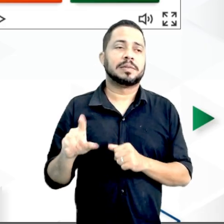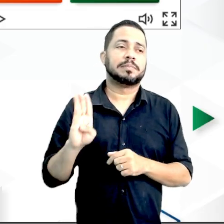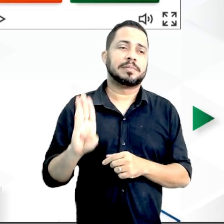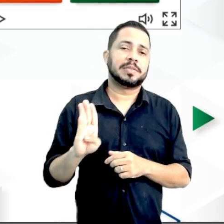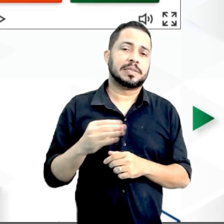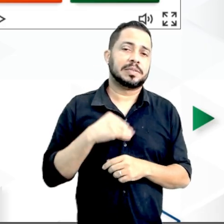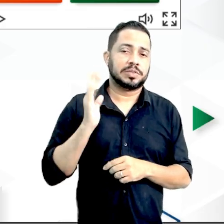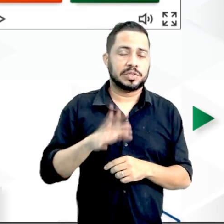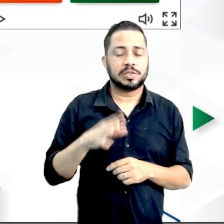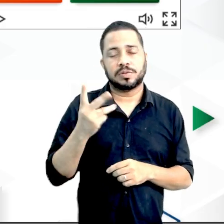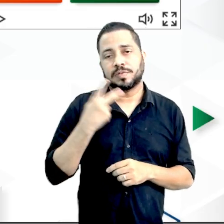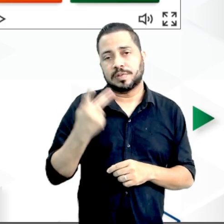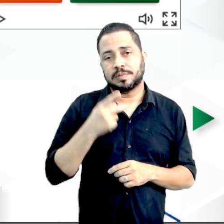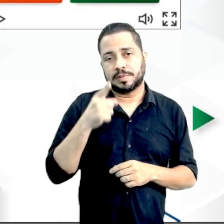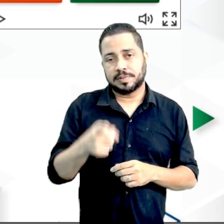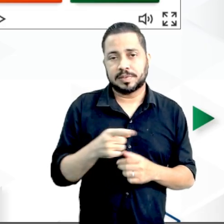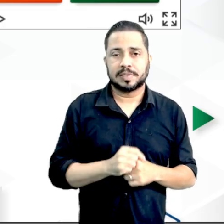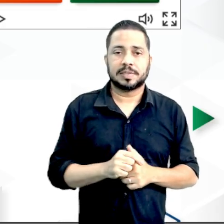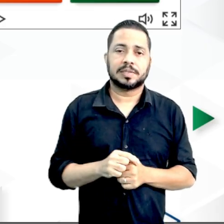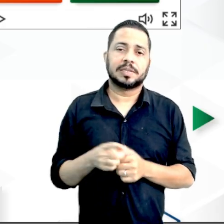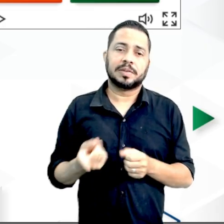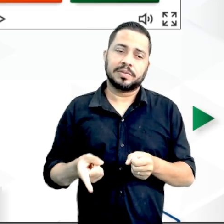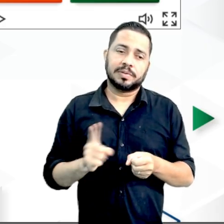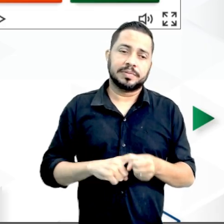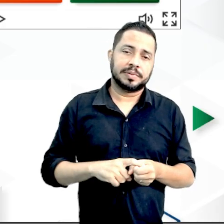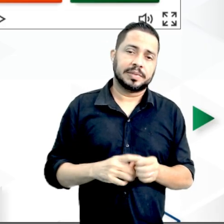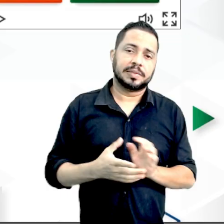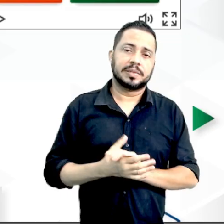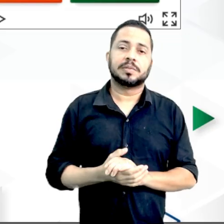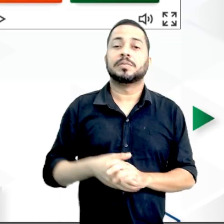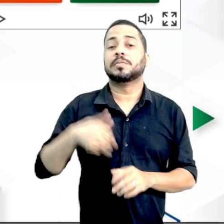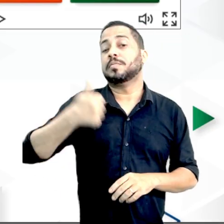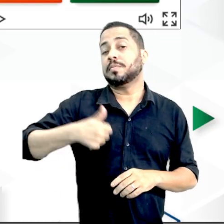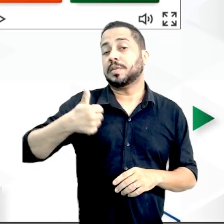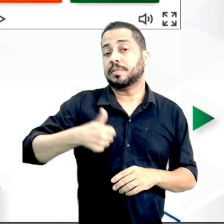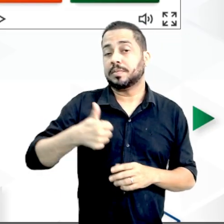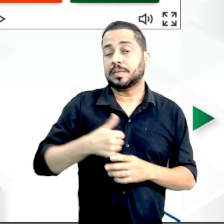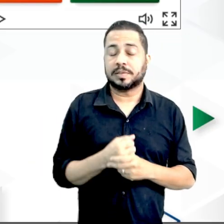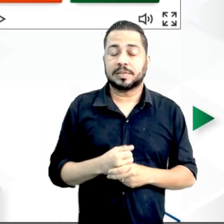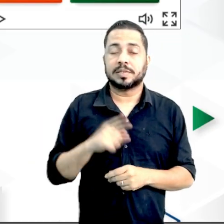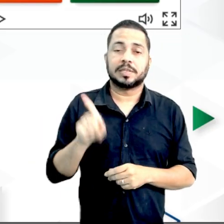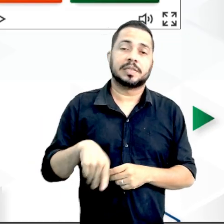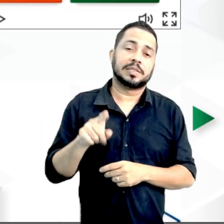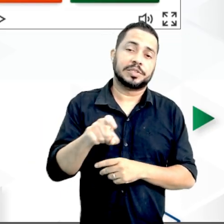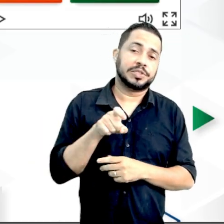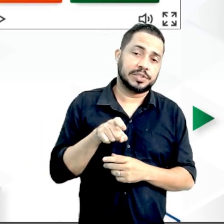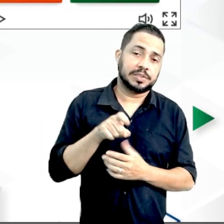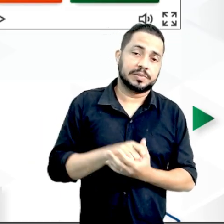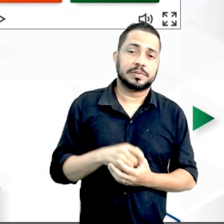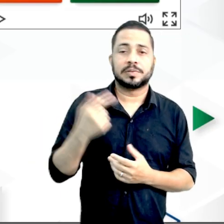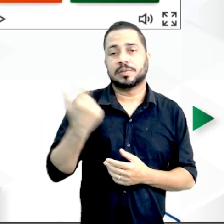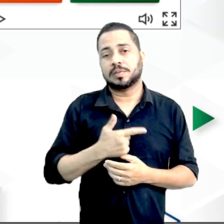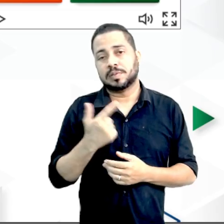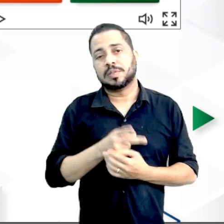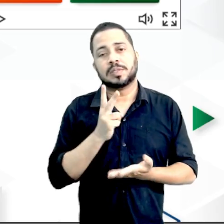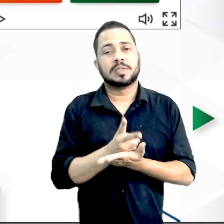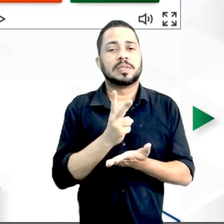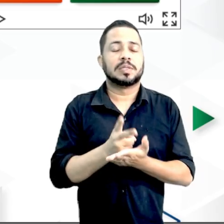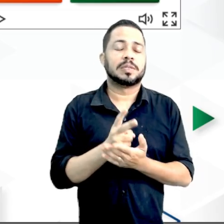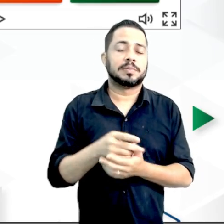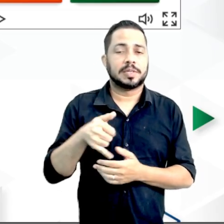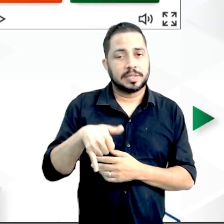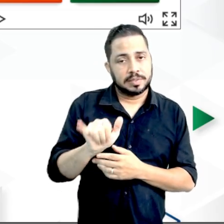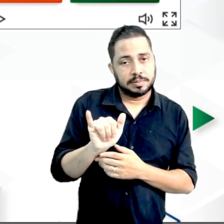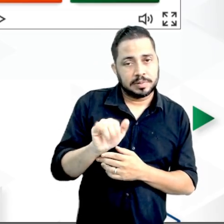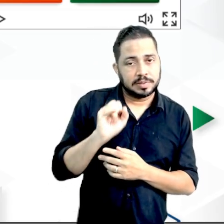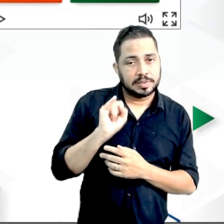Já estou dizendo para você, mas recapitulando aí, ó. O primeiro é x e o segundo sempre será y, tá?